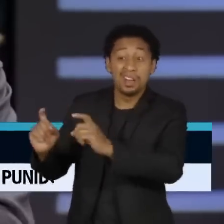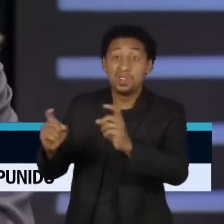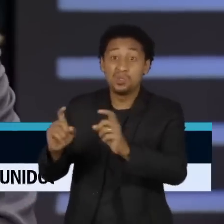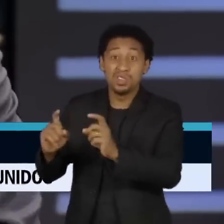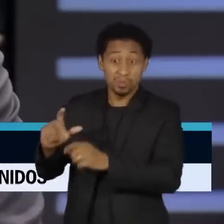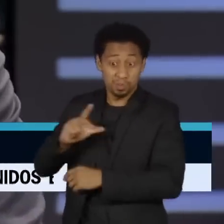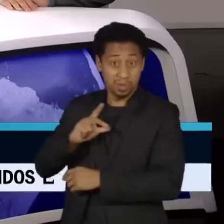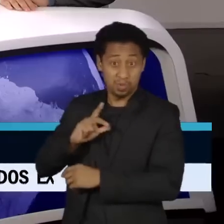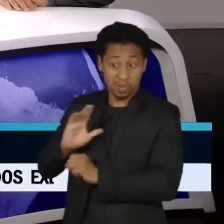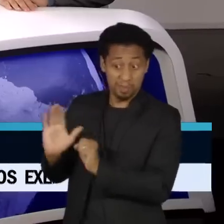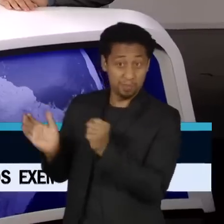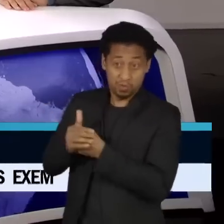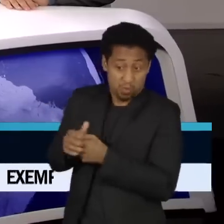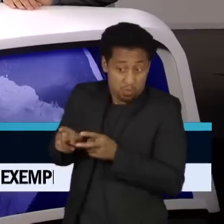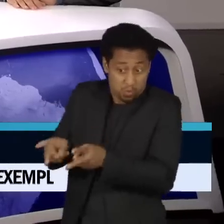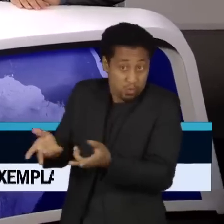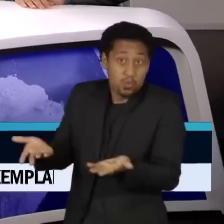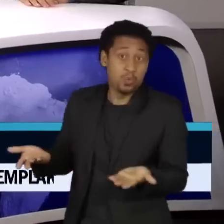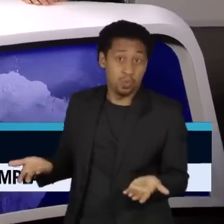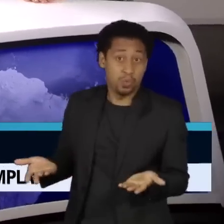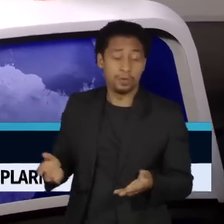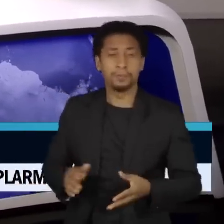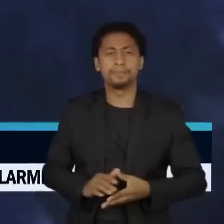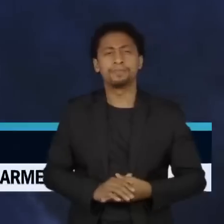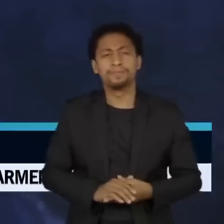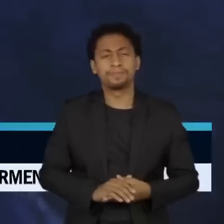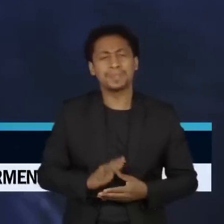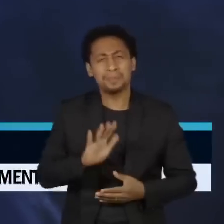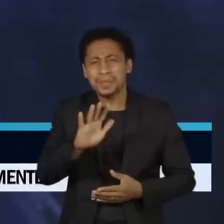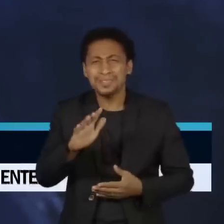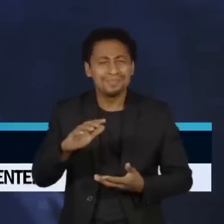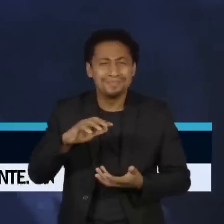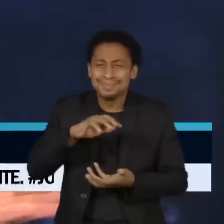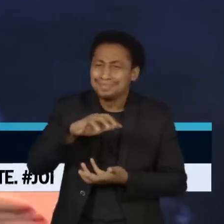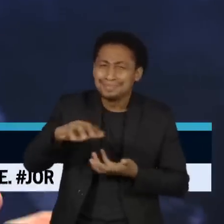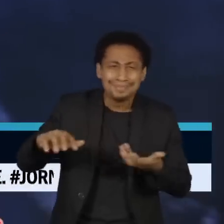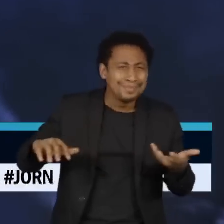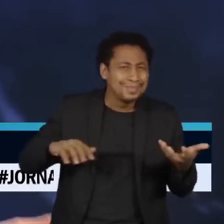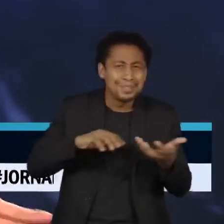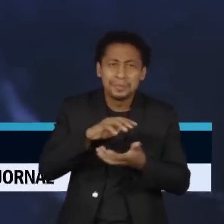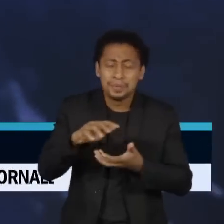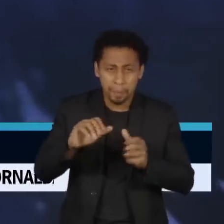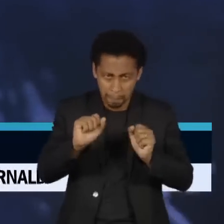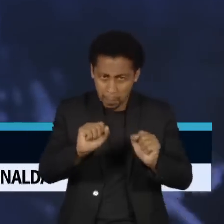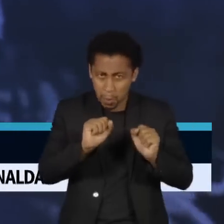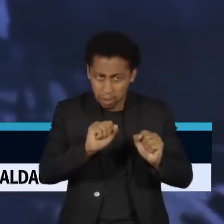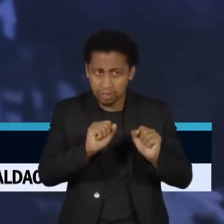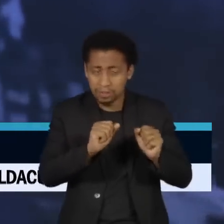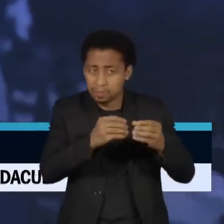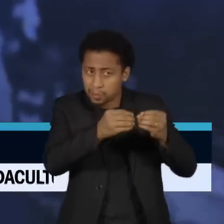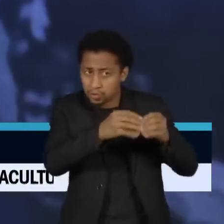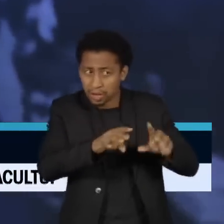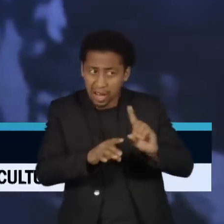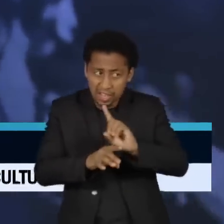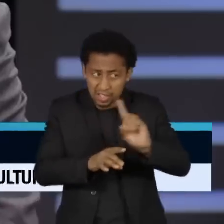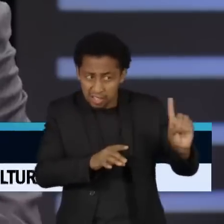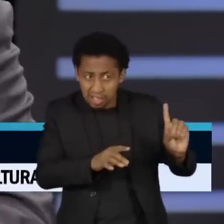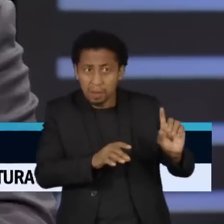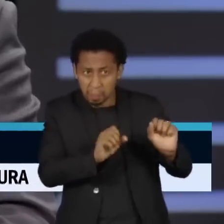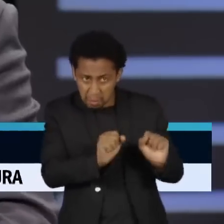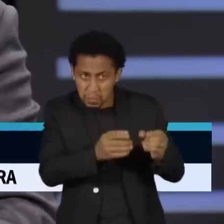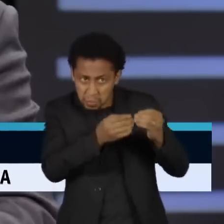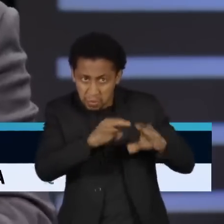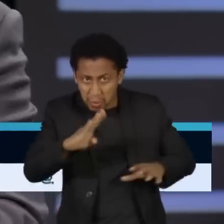secreta. Agora, Sakamoto, quanto esse imbróglio extremamente confuso atinge a direita e o ex-presidente Jair Bolsonaro? Olha,